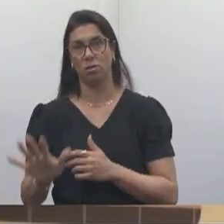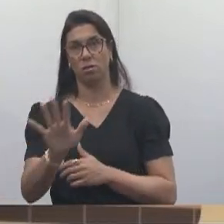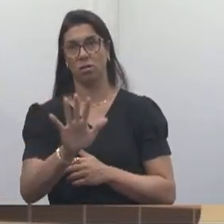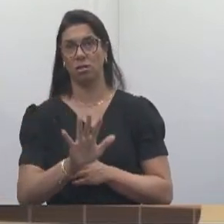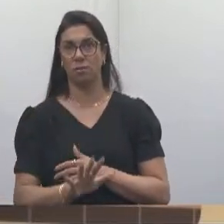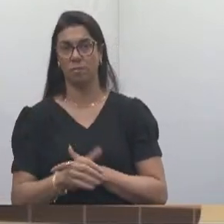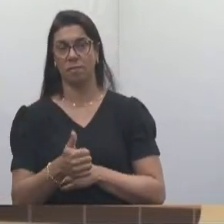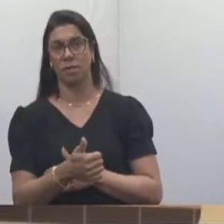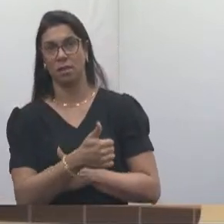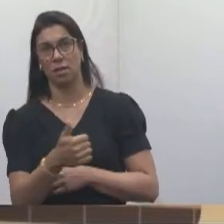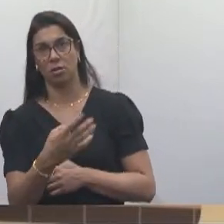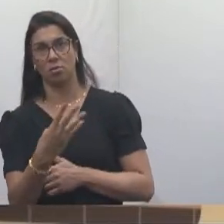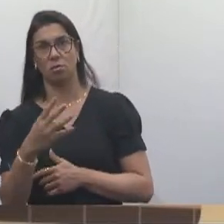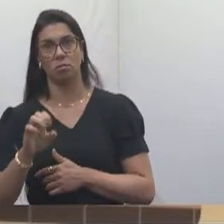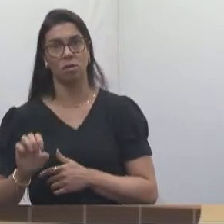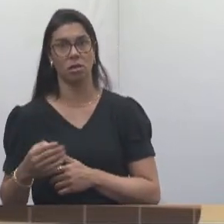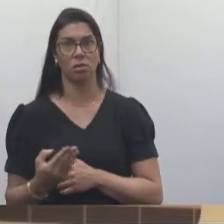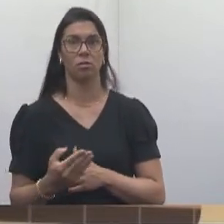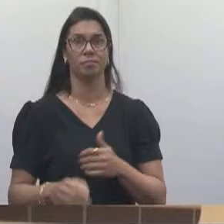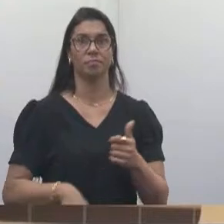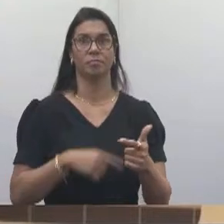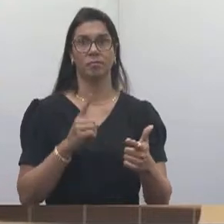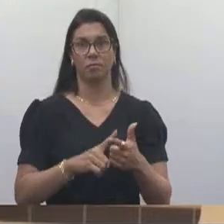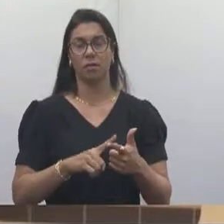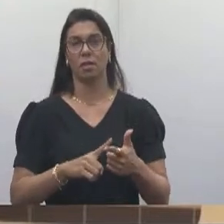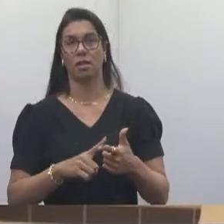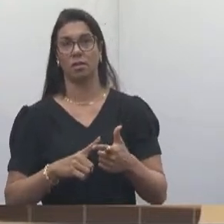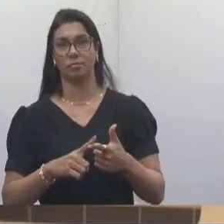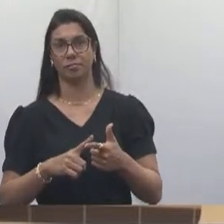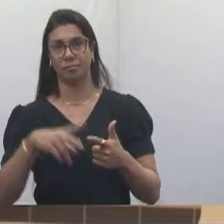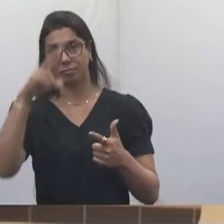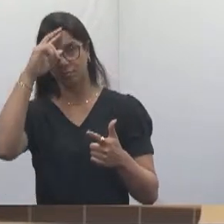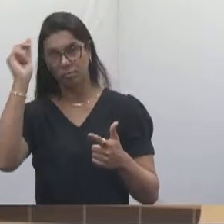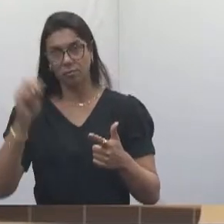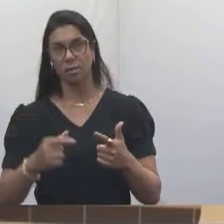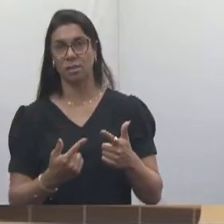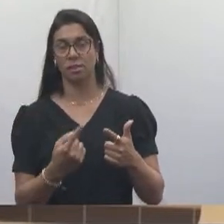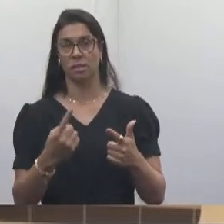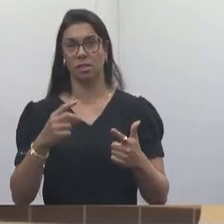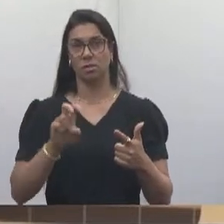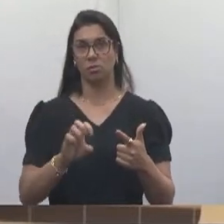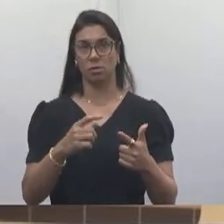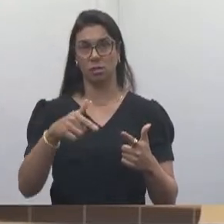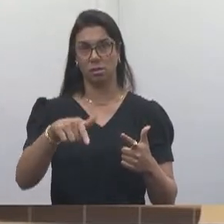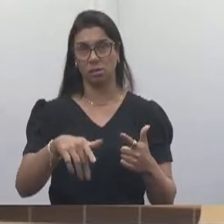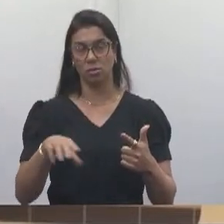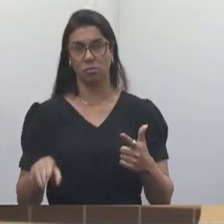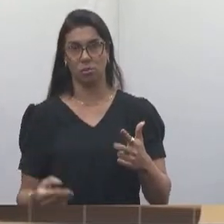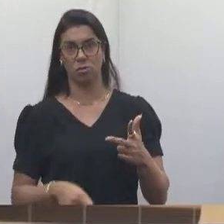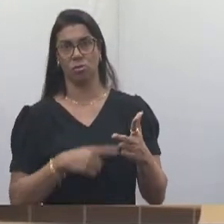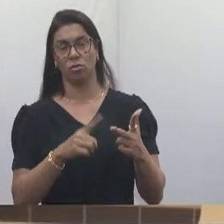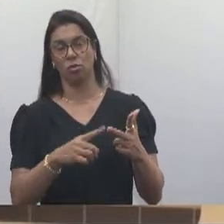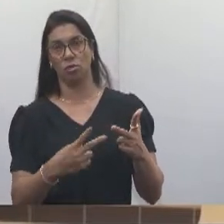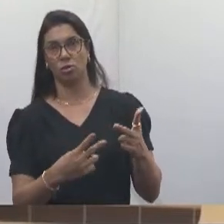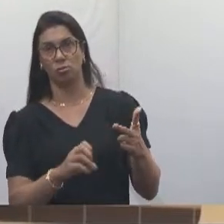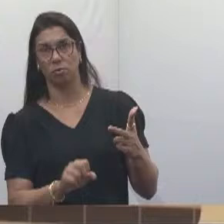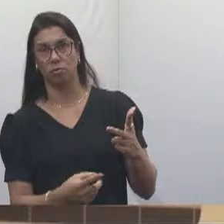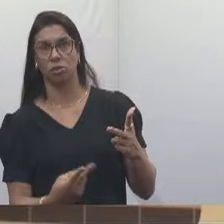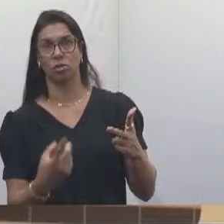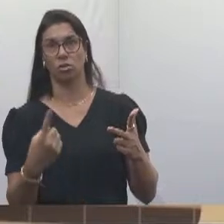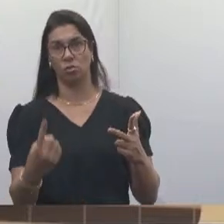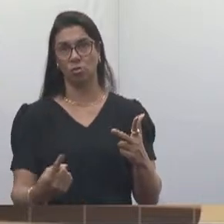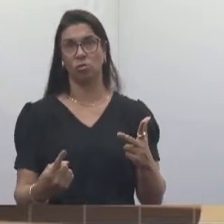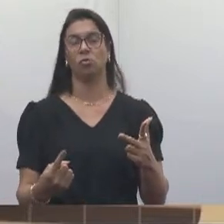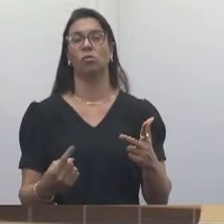federais, 114 milhões. Recursos do município, 157 milhões. 2021, recursos